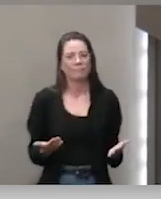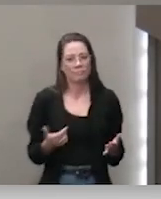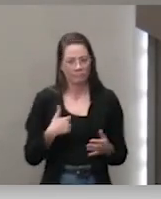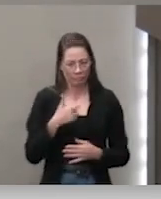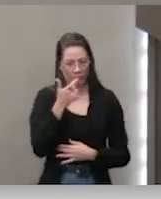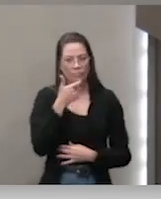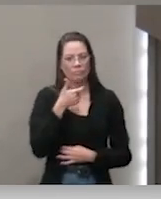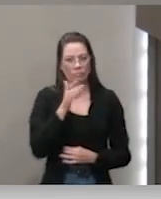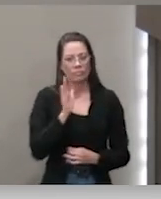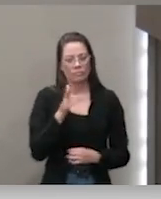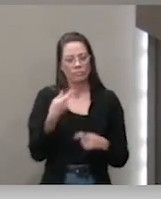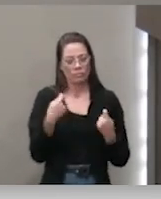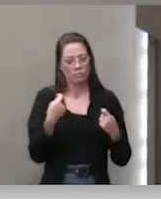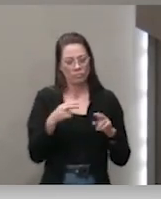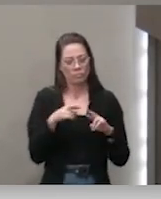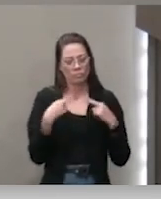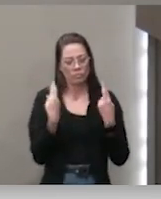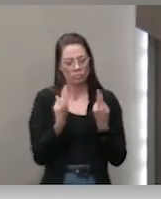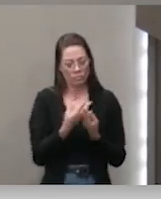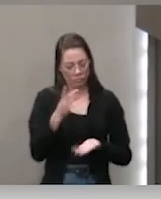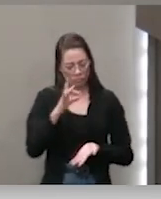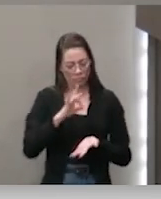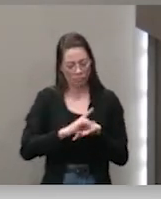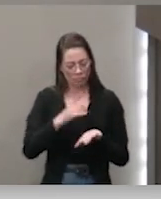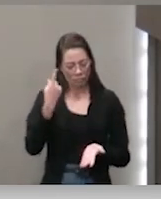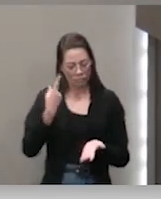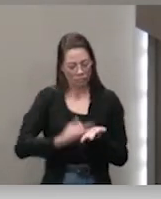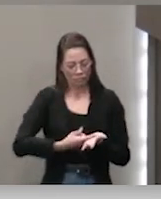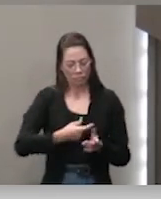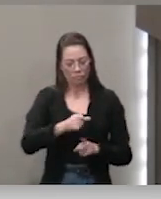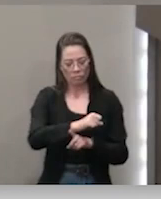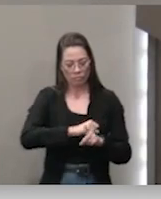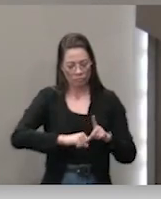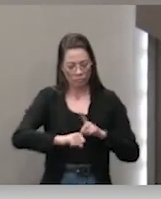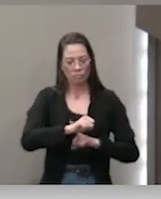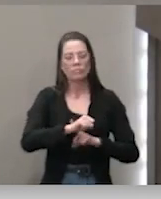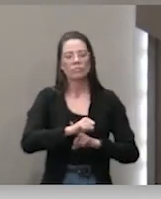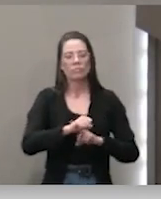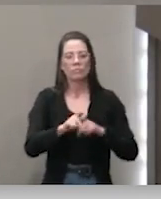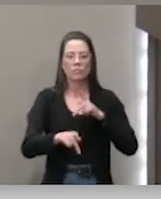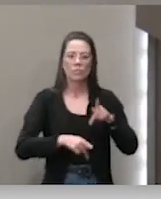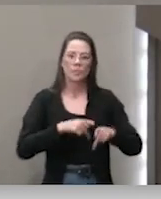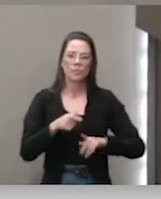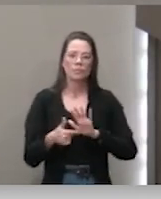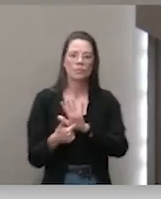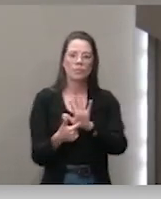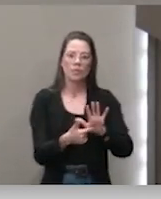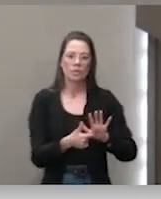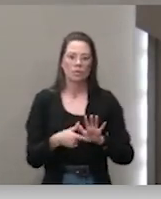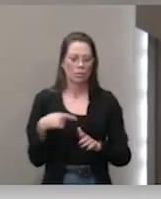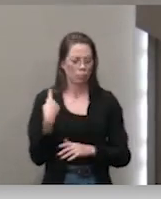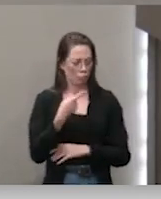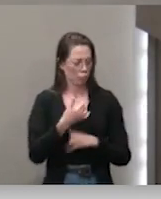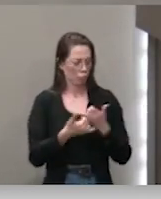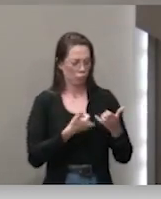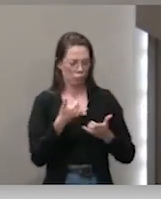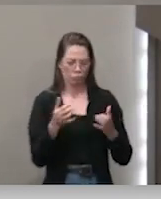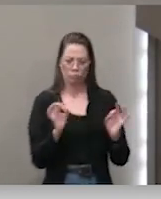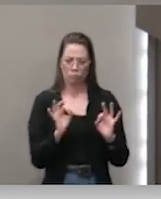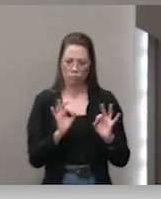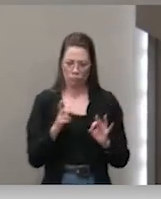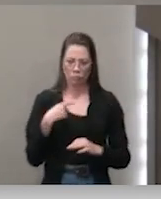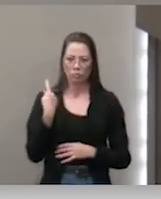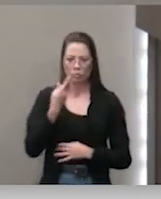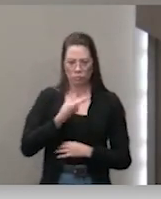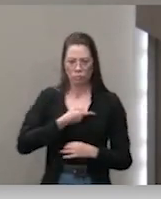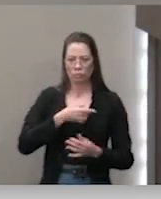que já está passando da hora de nós, vereadores, aqui se comprometer com a nossa sociedade, com o nosso povo e mostrar que nós não estamos aqui de brincadeira, que nós